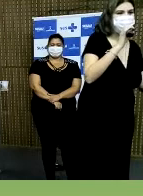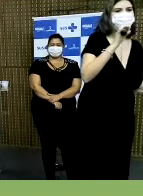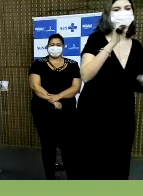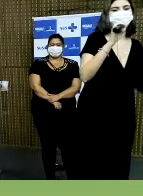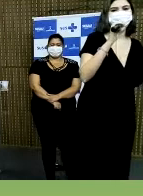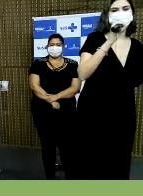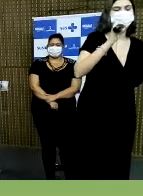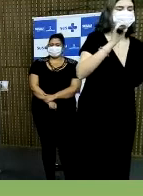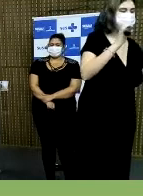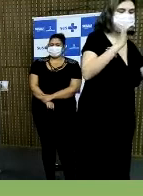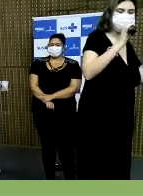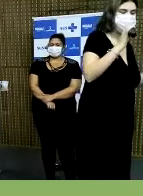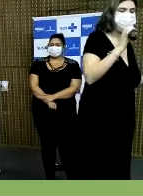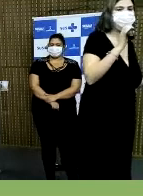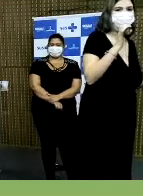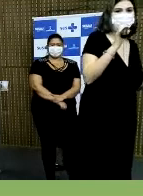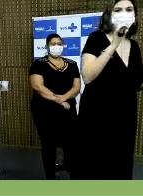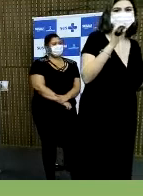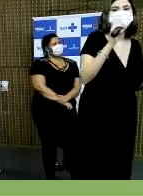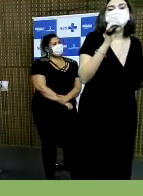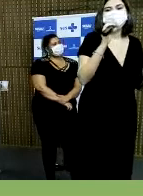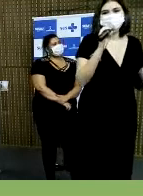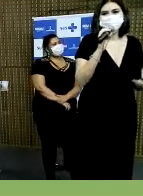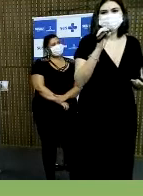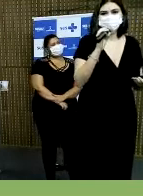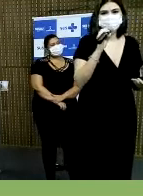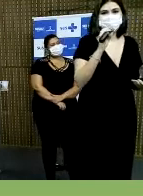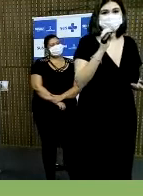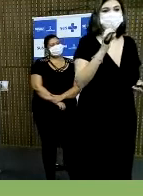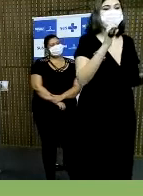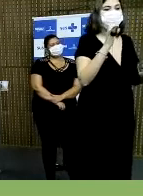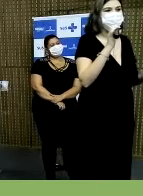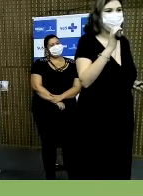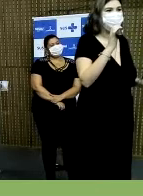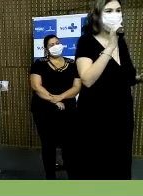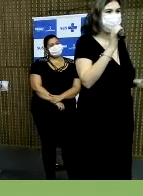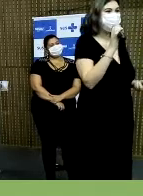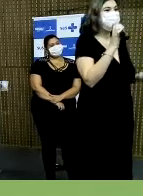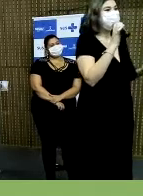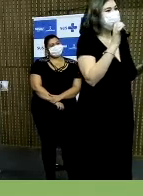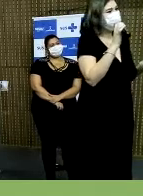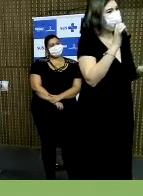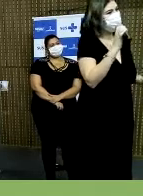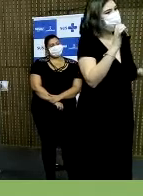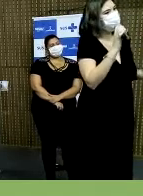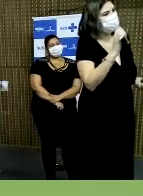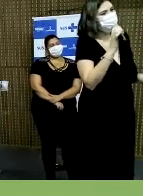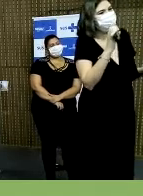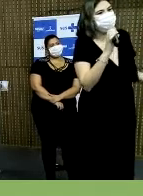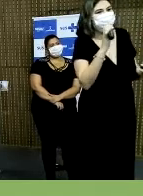do medo, como eu já disse, em relação até a gestantes e puérperas, da infecção cruzada, mas muitas delas têm essa dificuldade